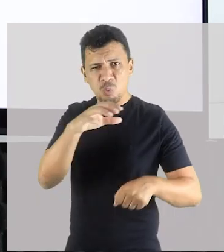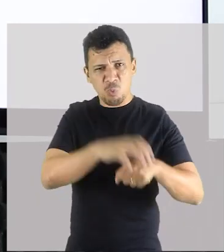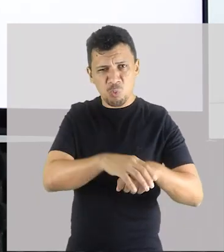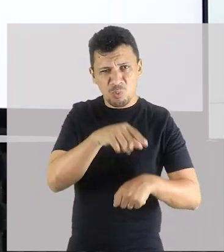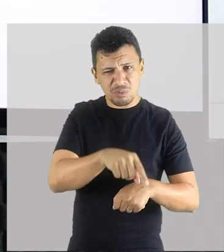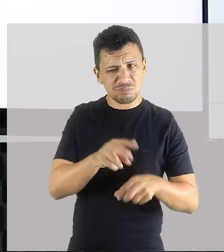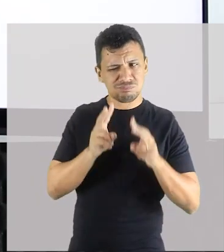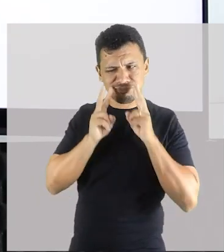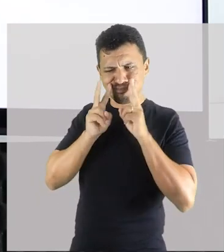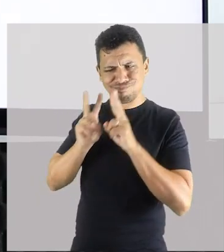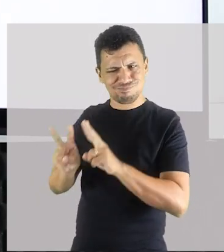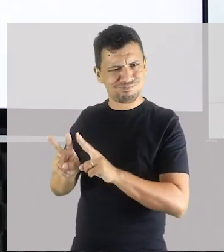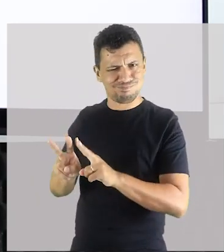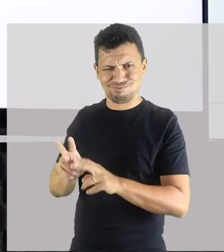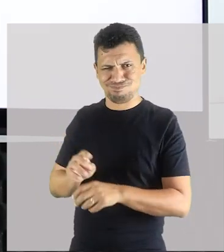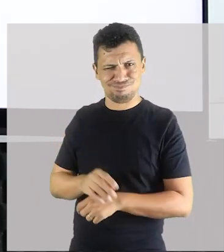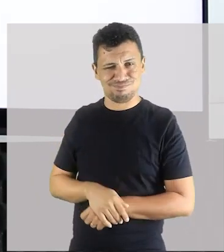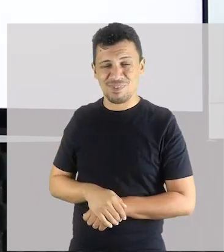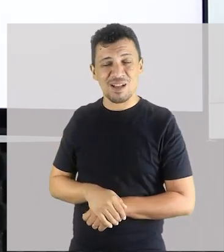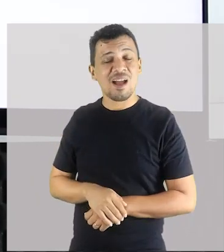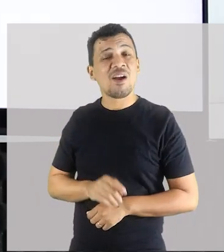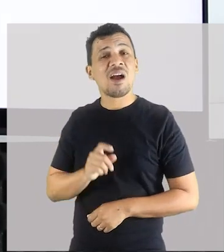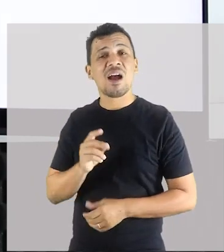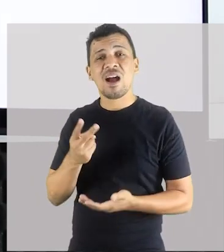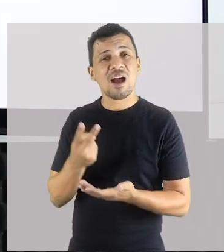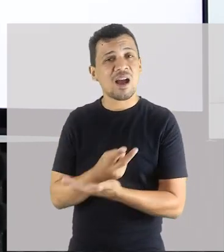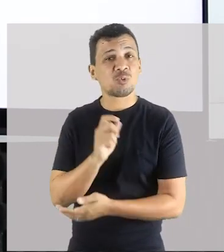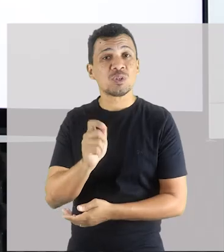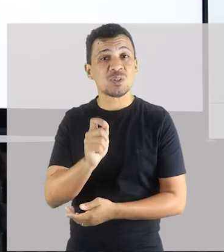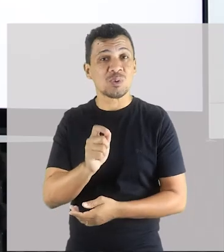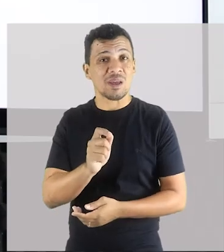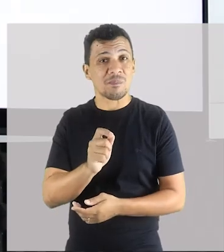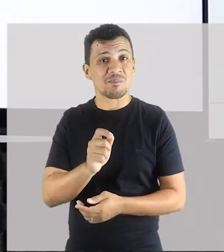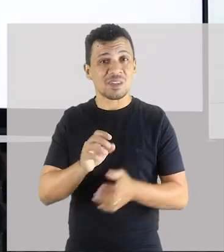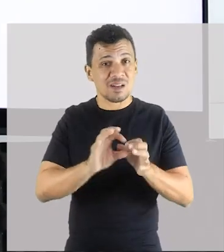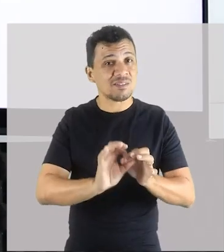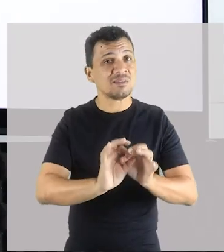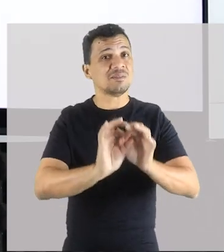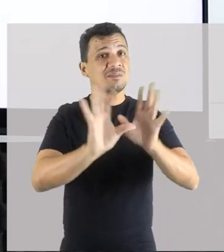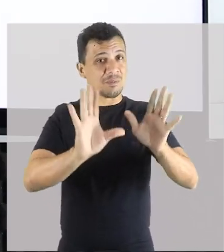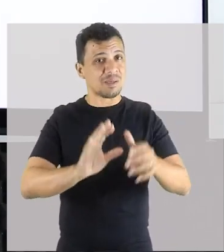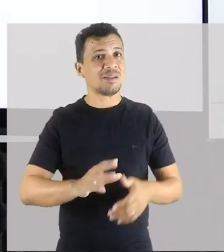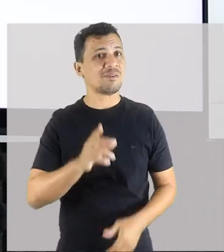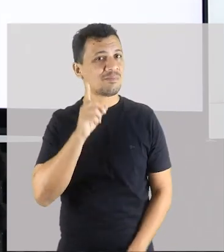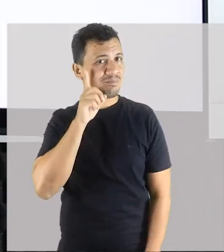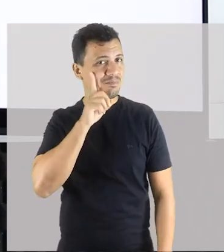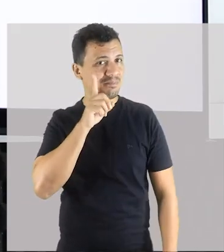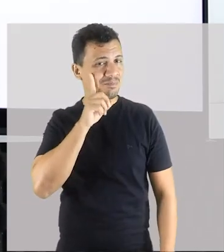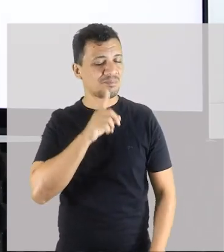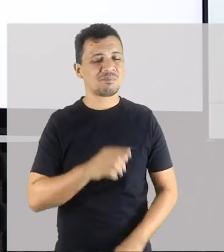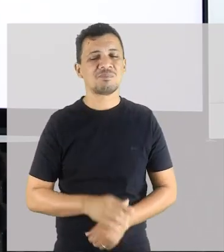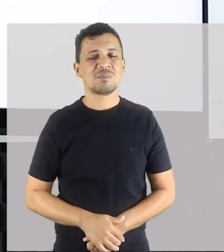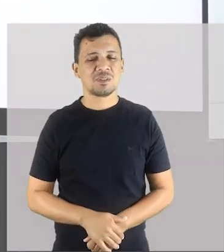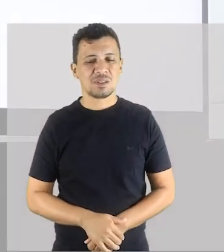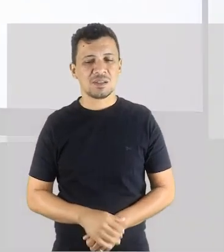América do Norte. E, claro, isso vai desembocar para esse processo de independência. Vamos lá.